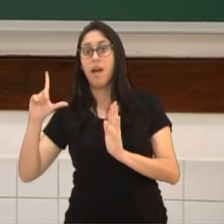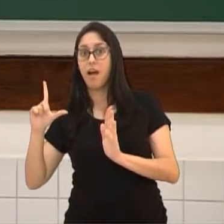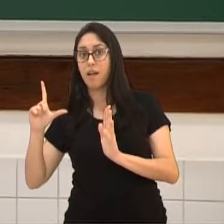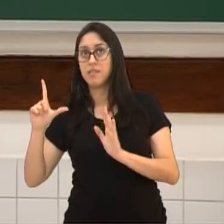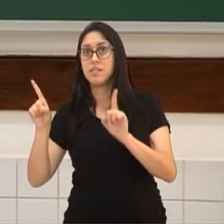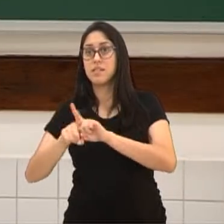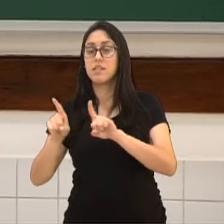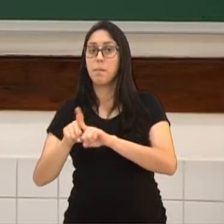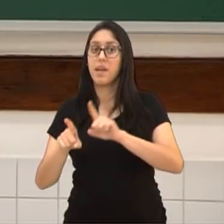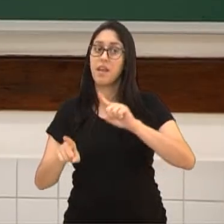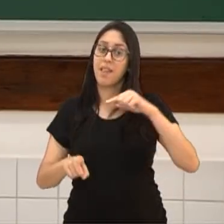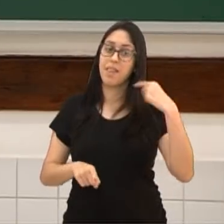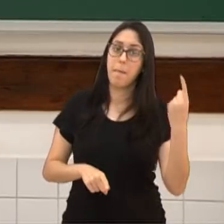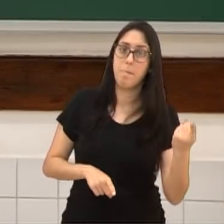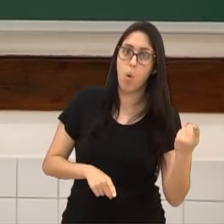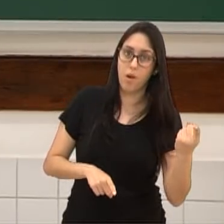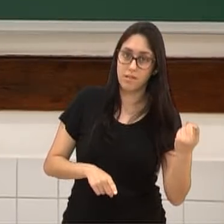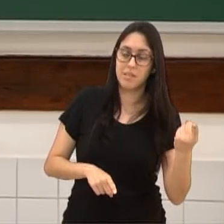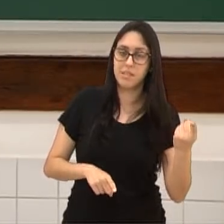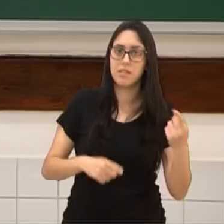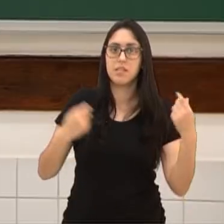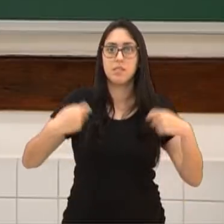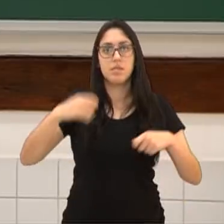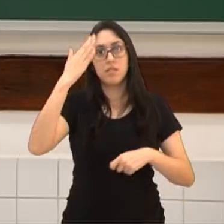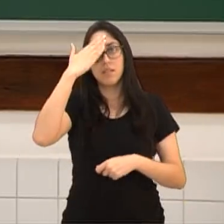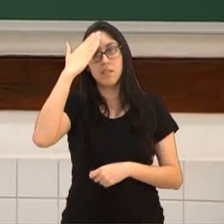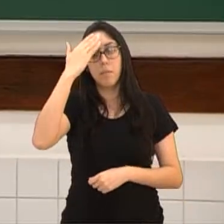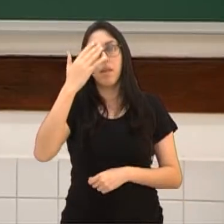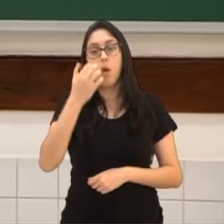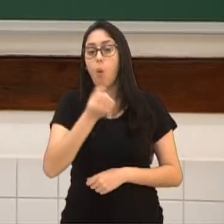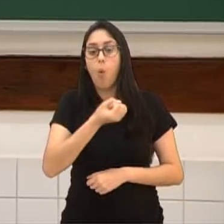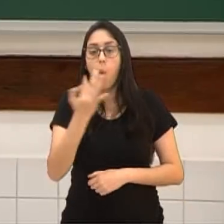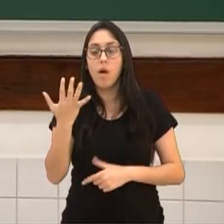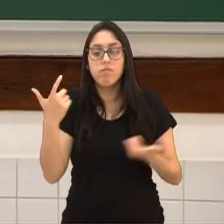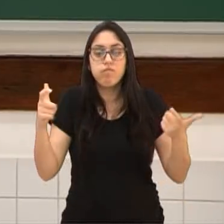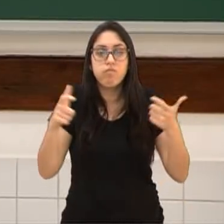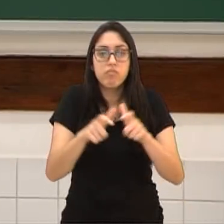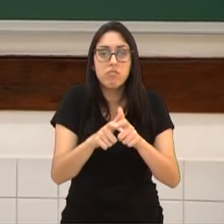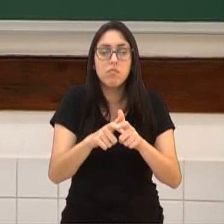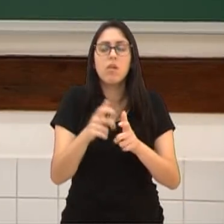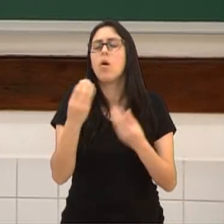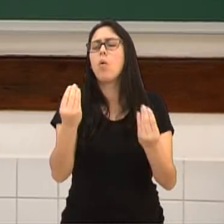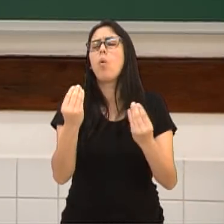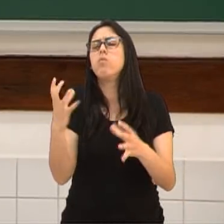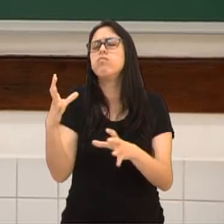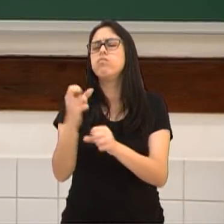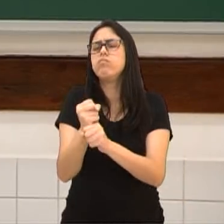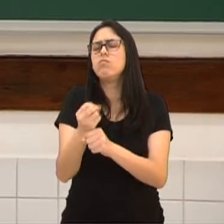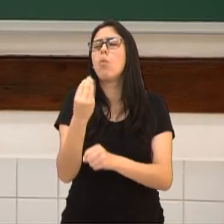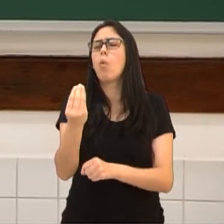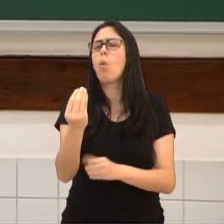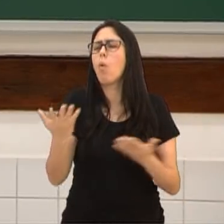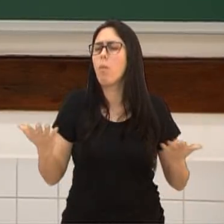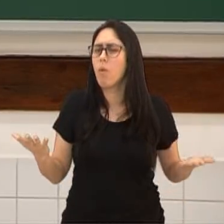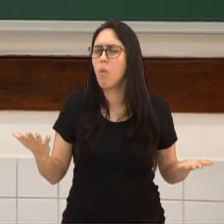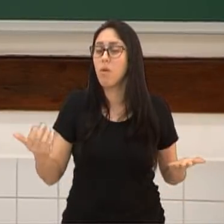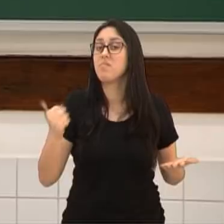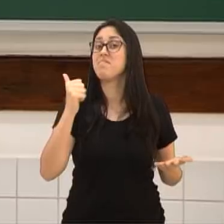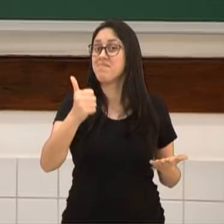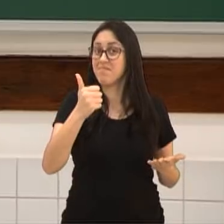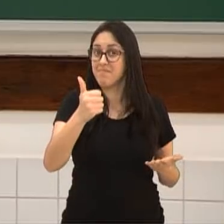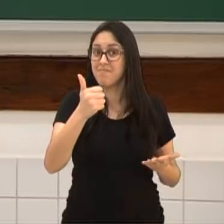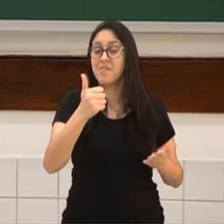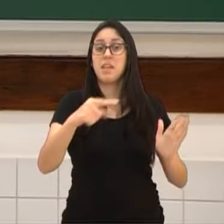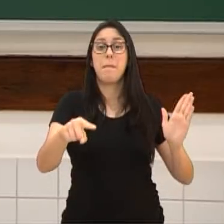tinha depois. E para saber o quanto diminuiu, nós fazemos uma continha. Qual continha? Muito bem, continha de menos,